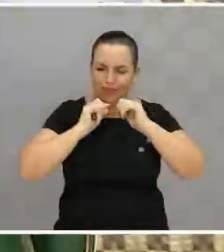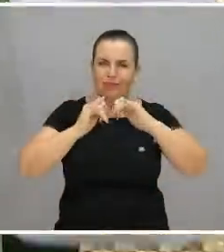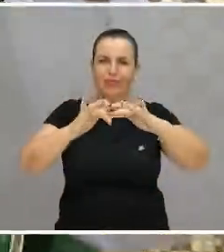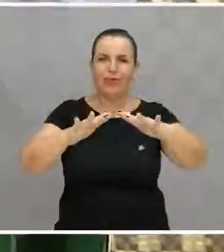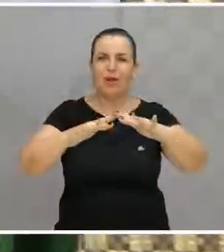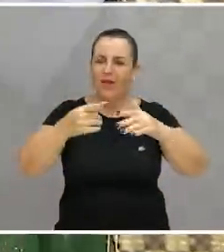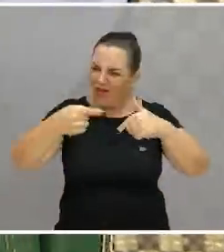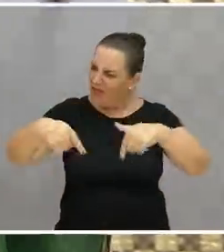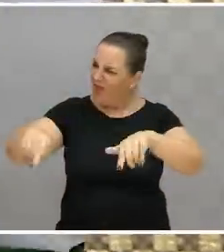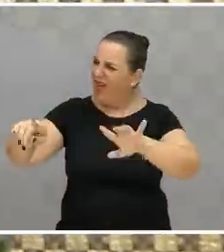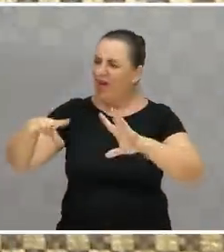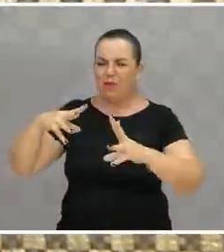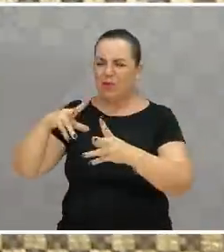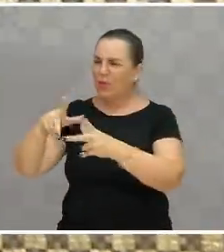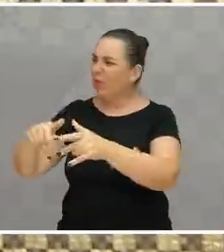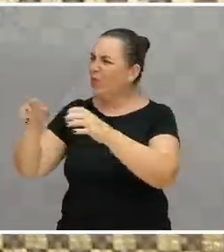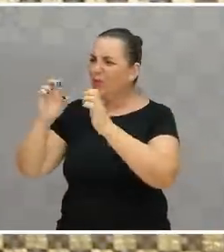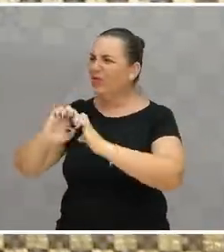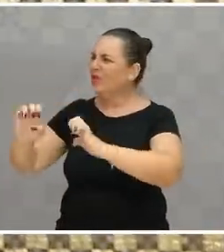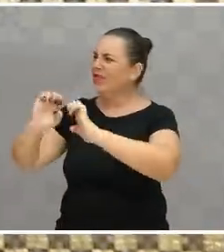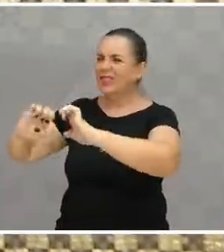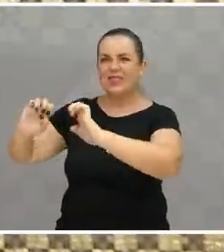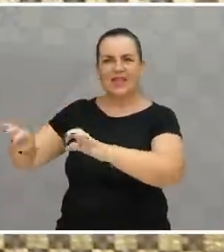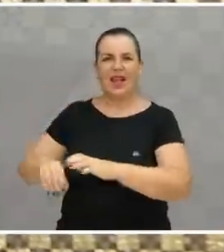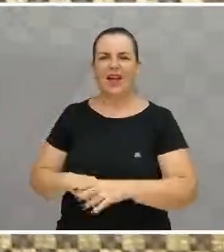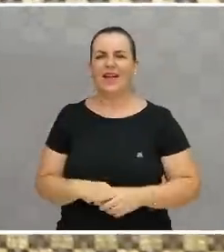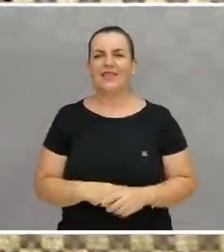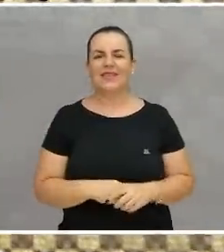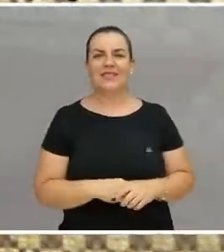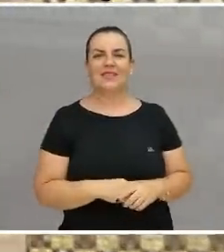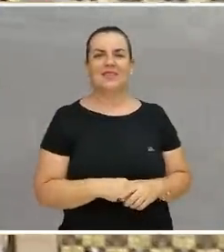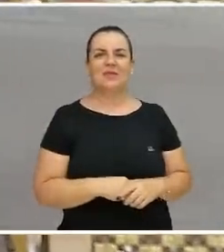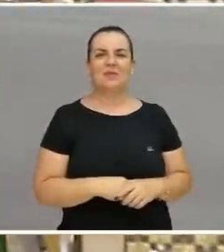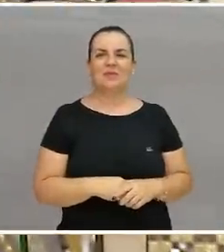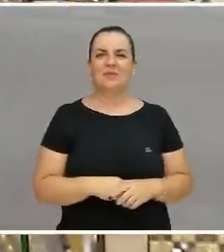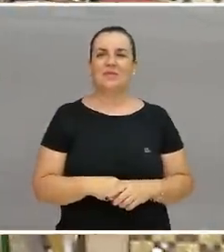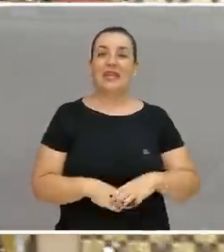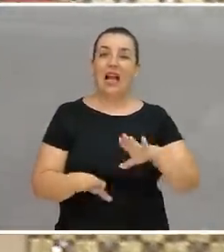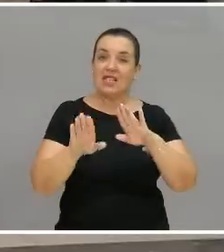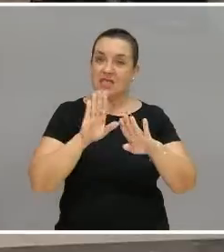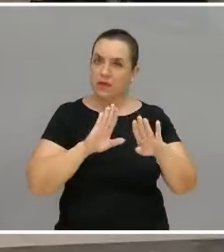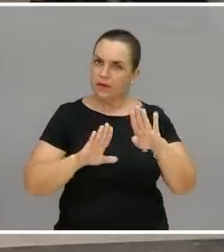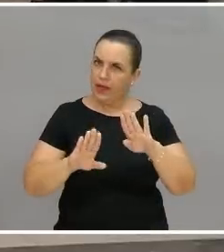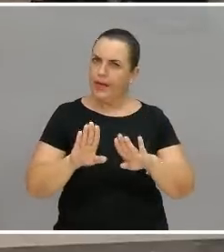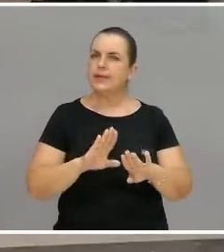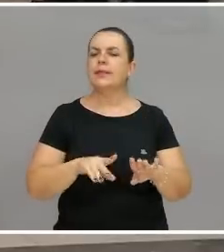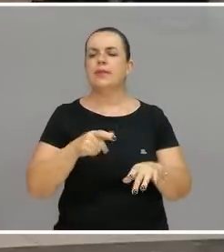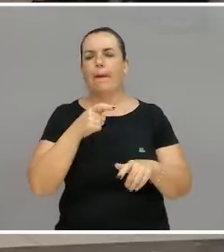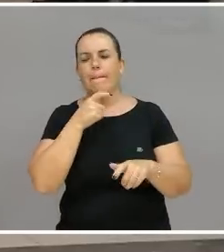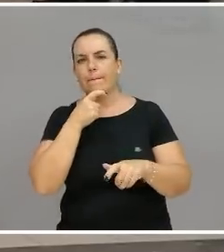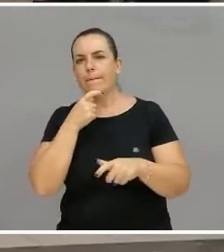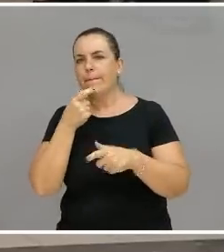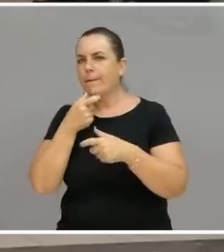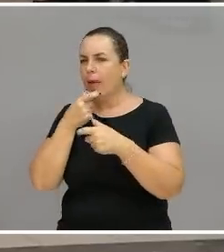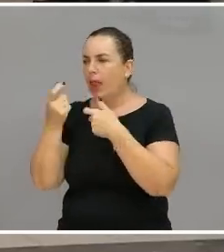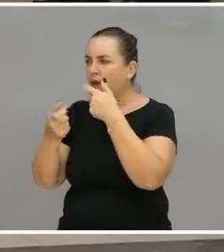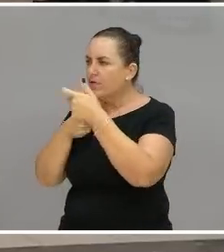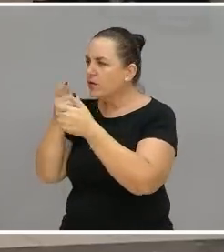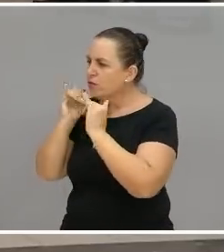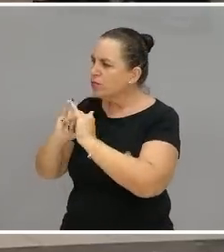por todo mundo, evangelizai, pregai, às vezes por palavras, mas a grande maioria por